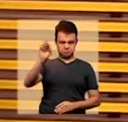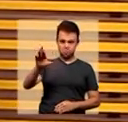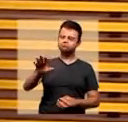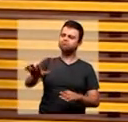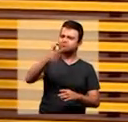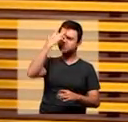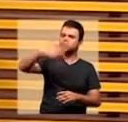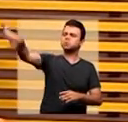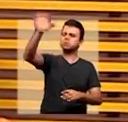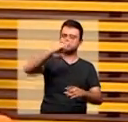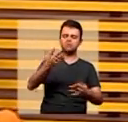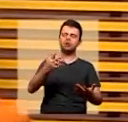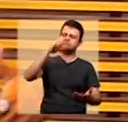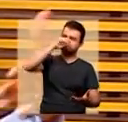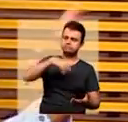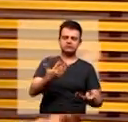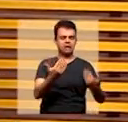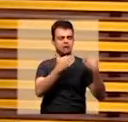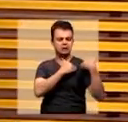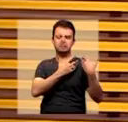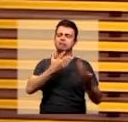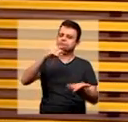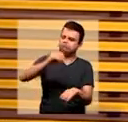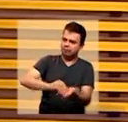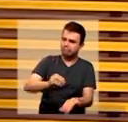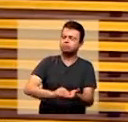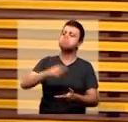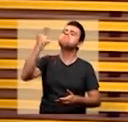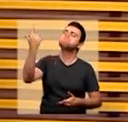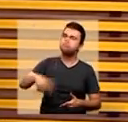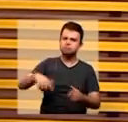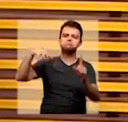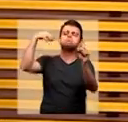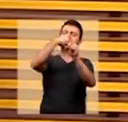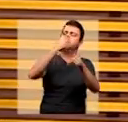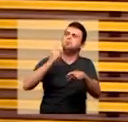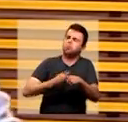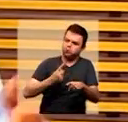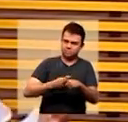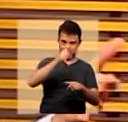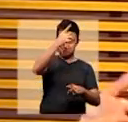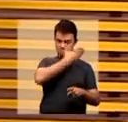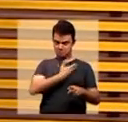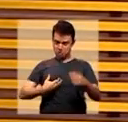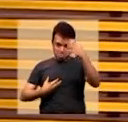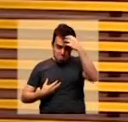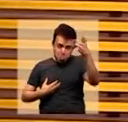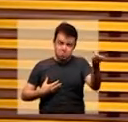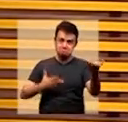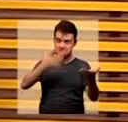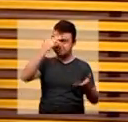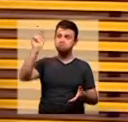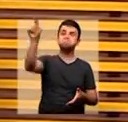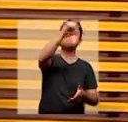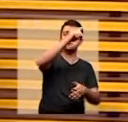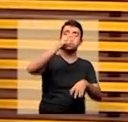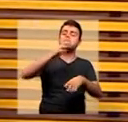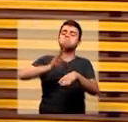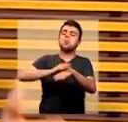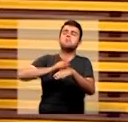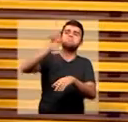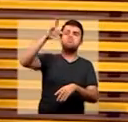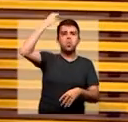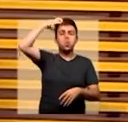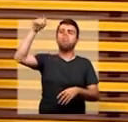irresponsável ao volante. Sim. Mas tem outros responsáveis por esse cenário desse trânsito tão violento? Então, o poder público tem culpa? Quem mais tem? A gente